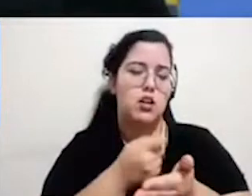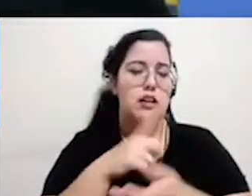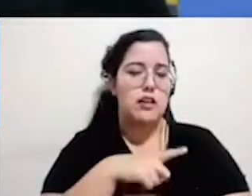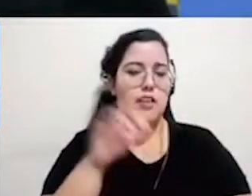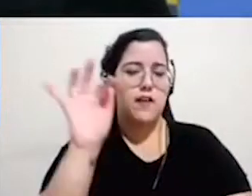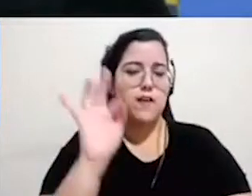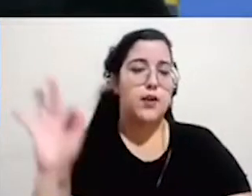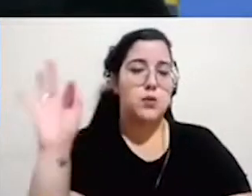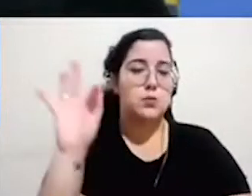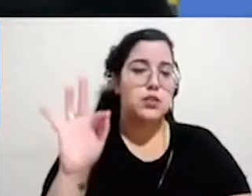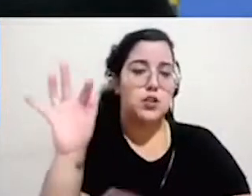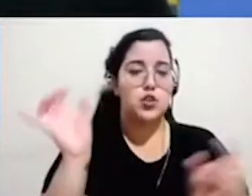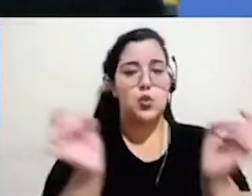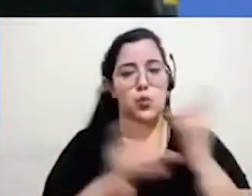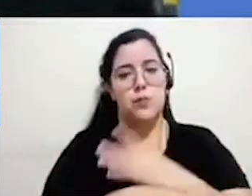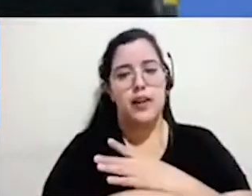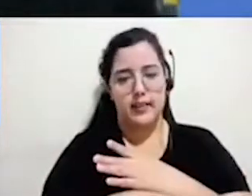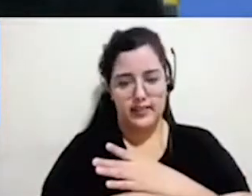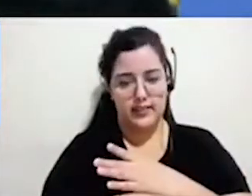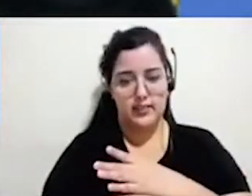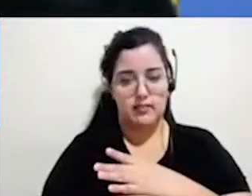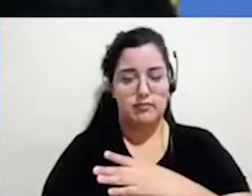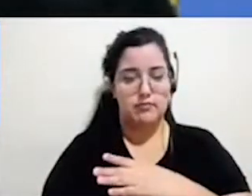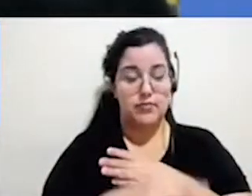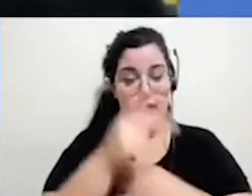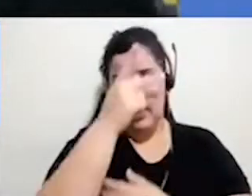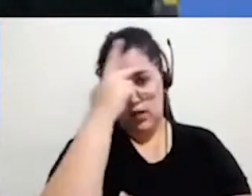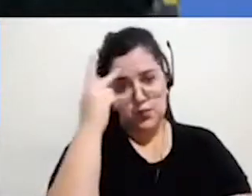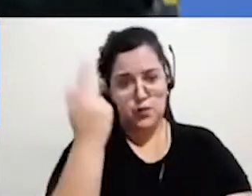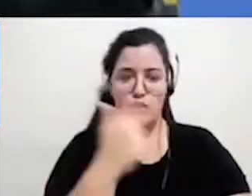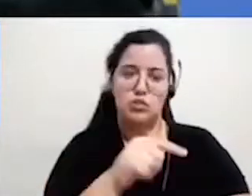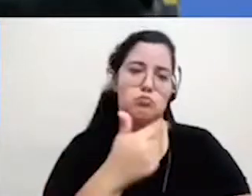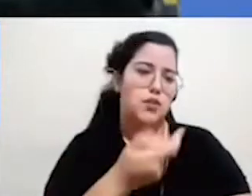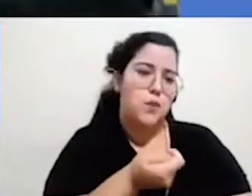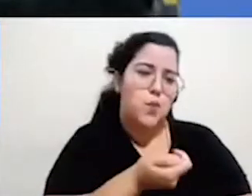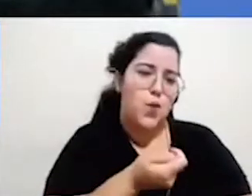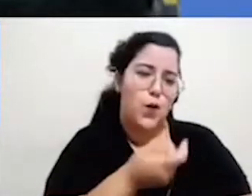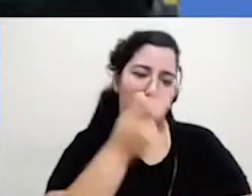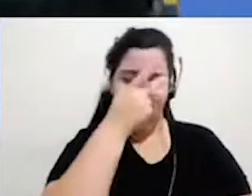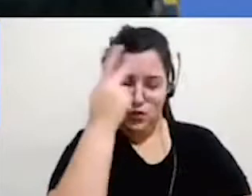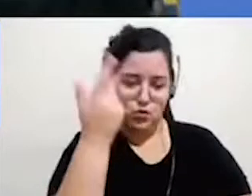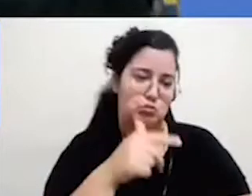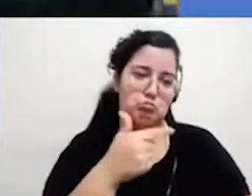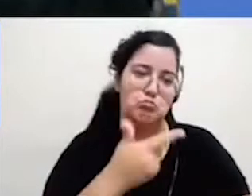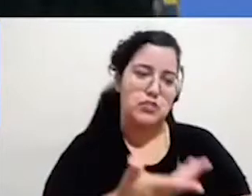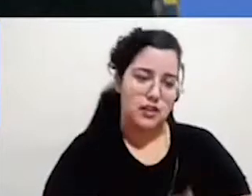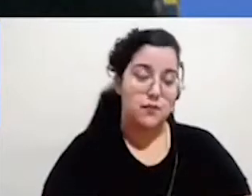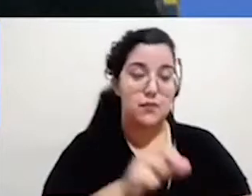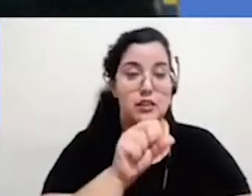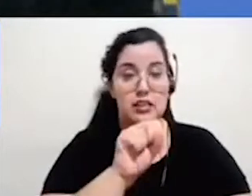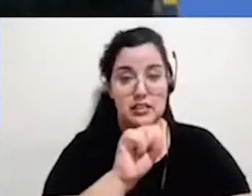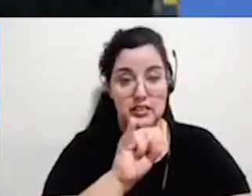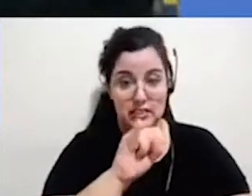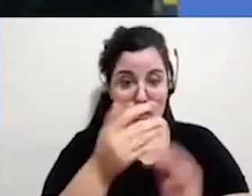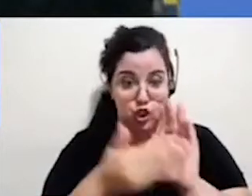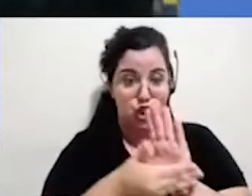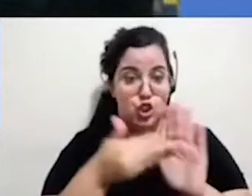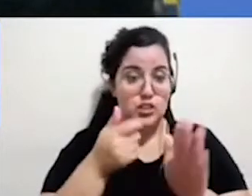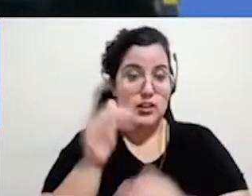universitária completa. E aí a taxa, né, pequenininha, de candidatos. Quando ele tirou